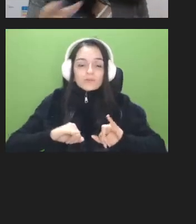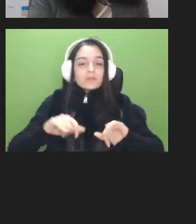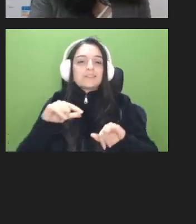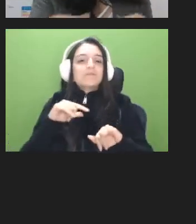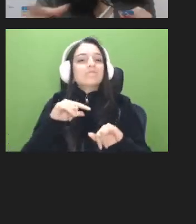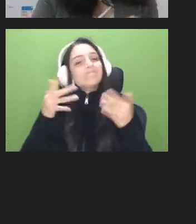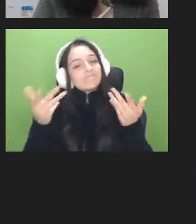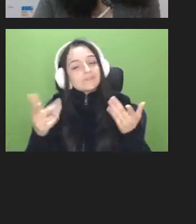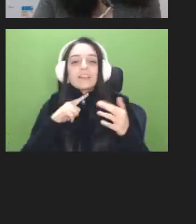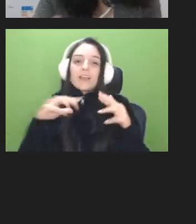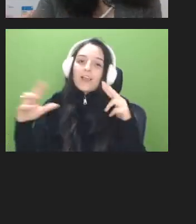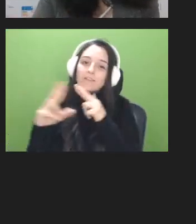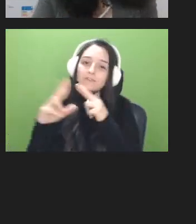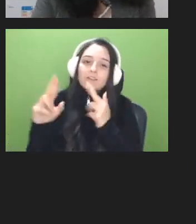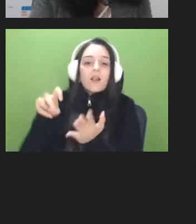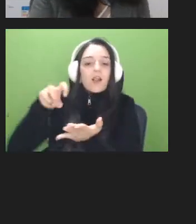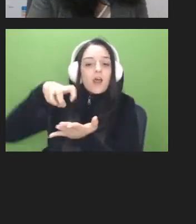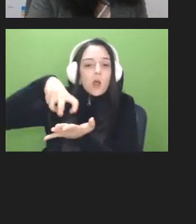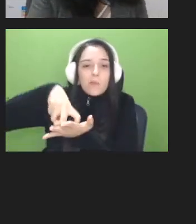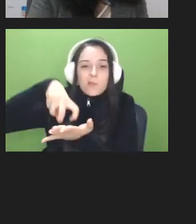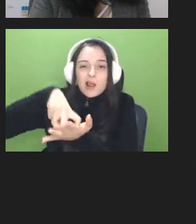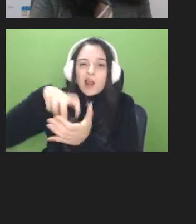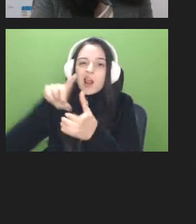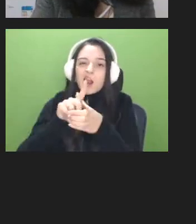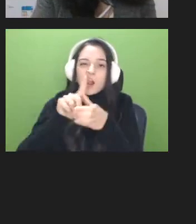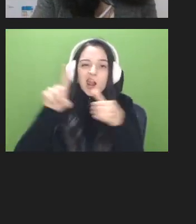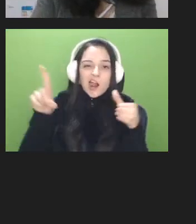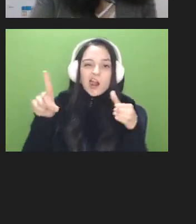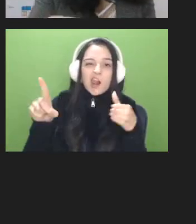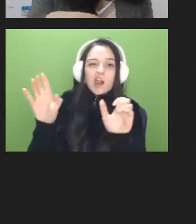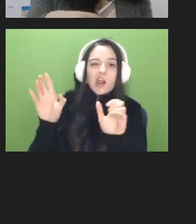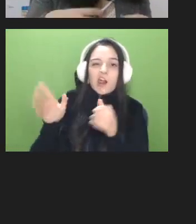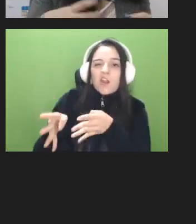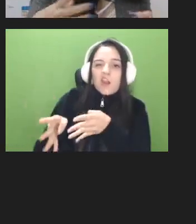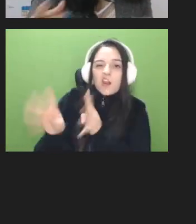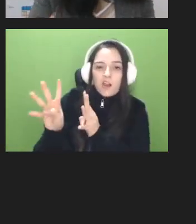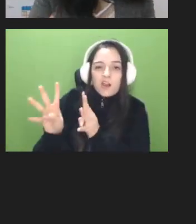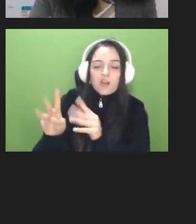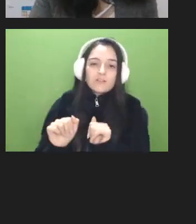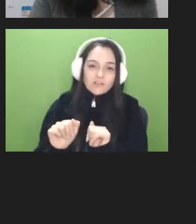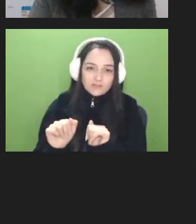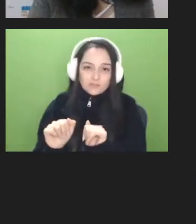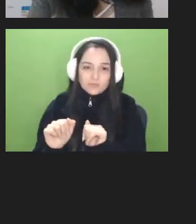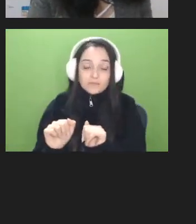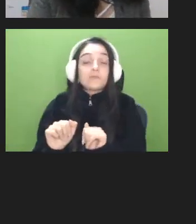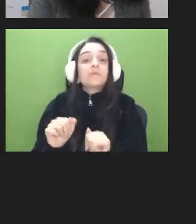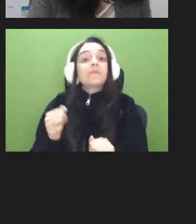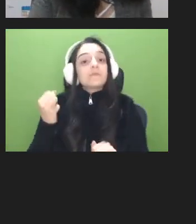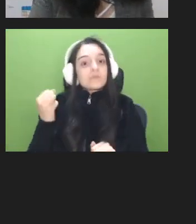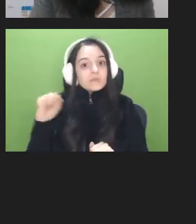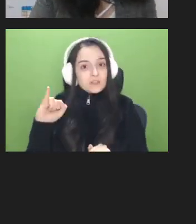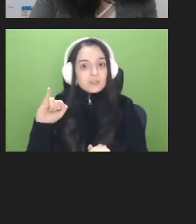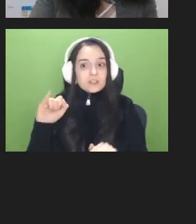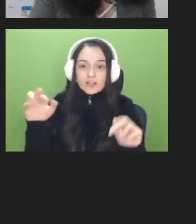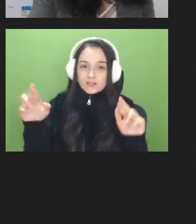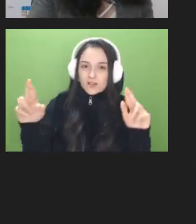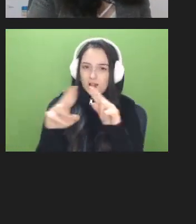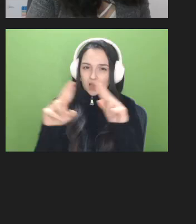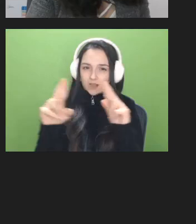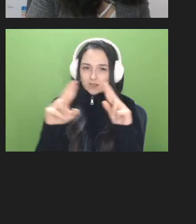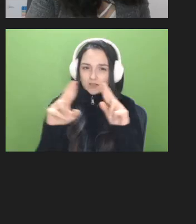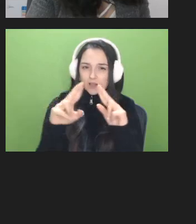a humilhação, a exclusão, a invisibilidade. O que produz esses esquemas de relação são